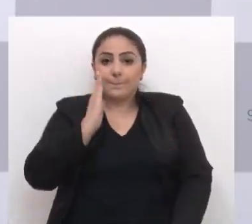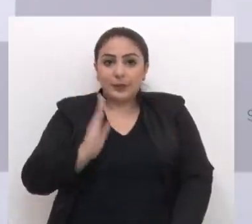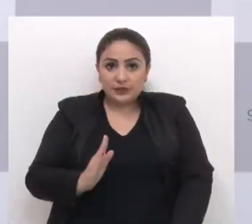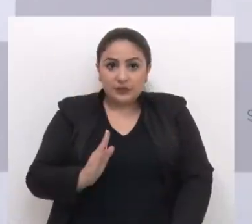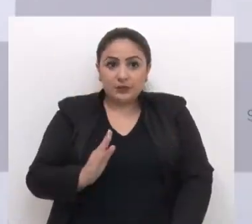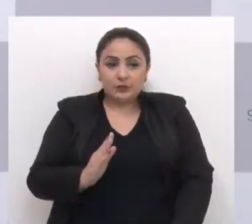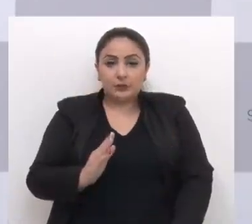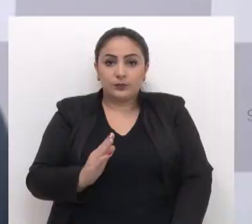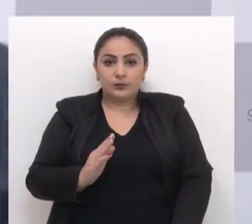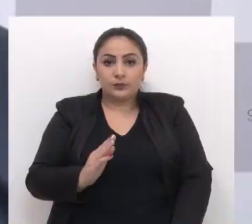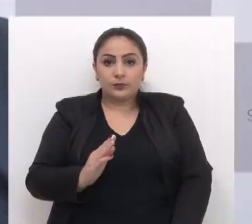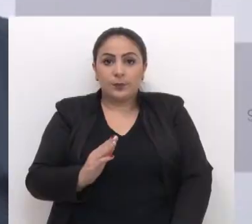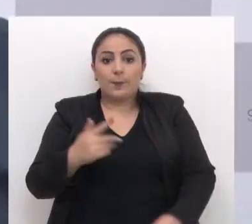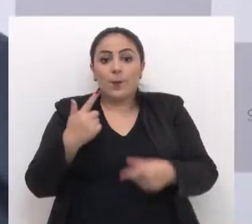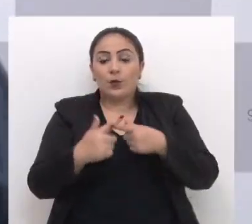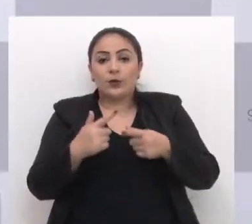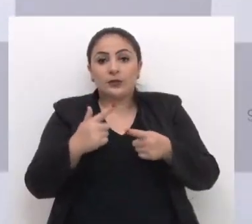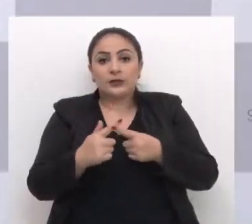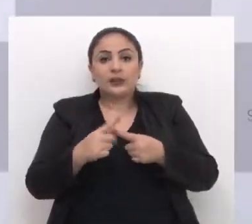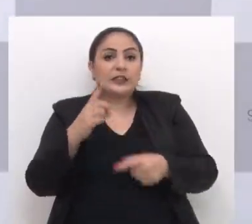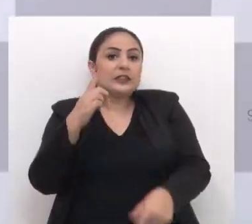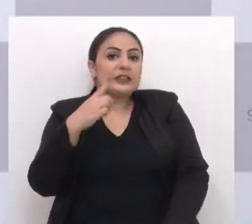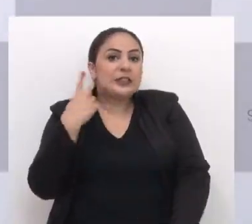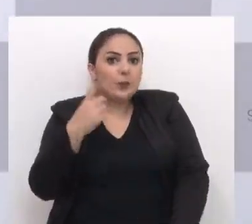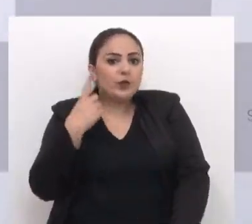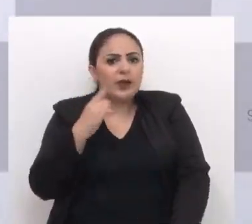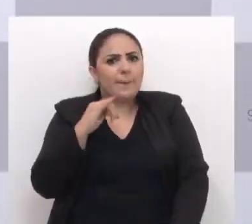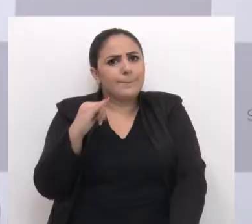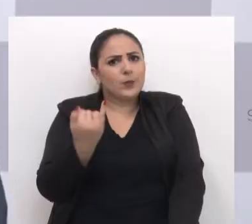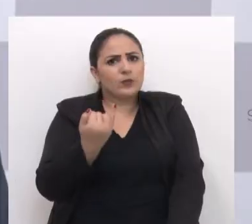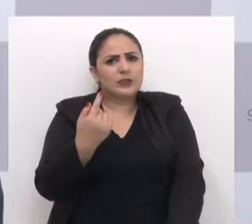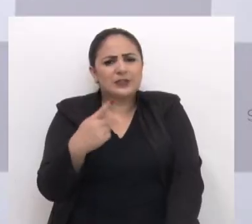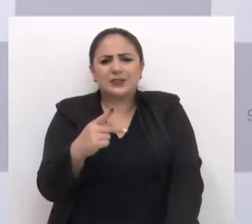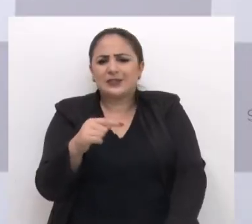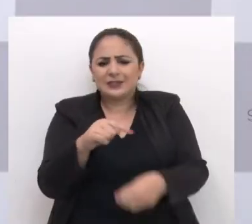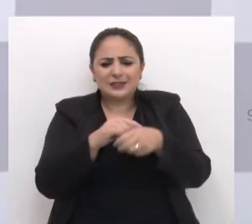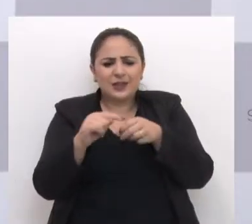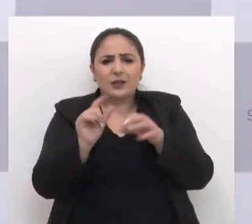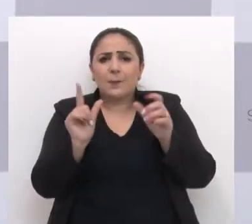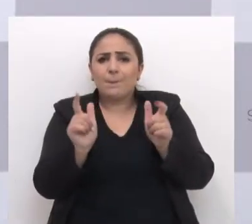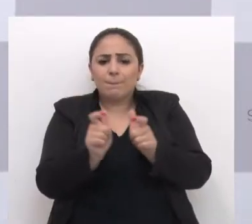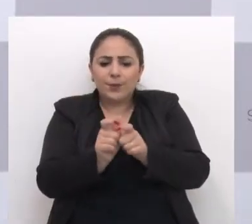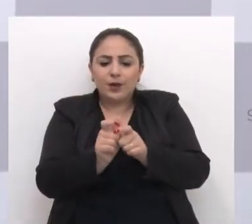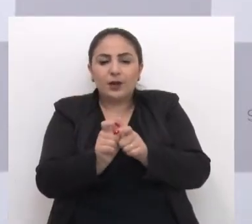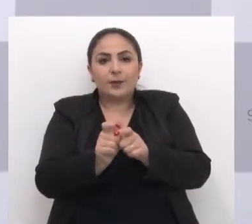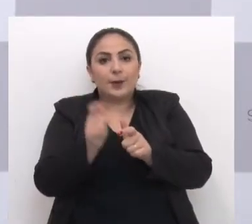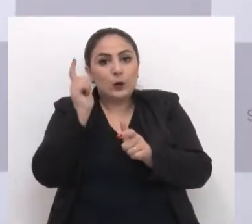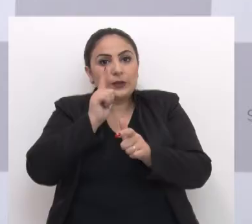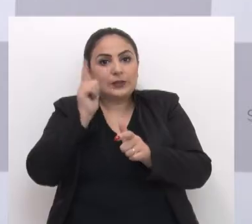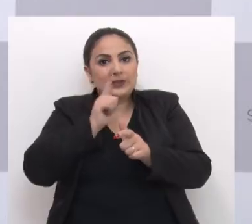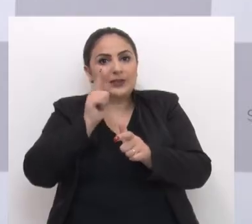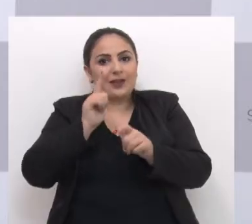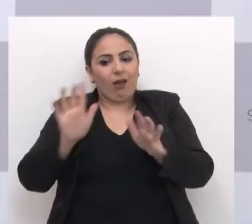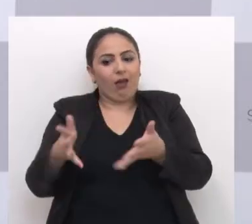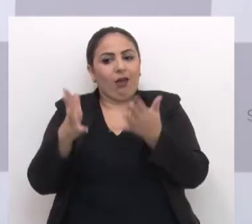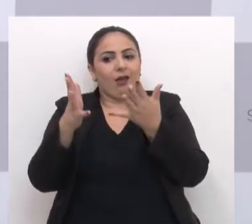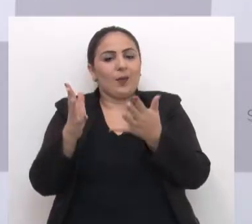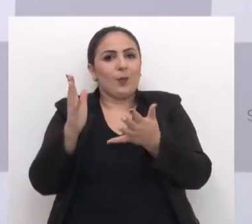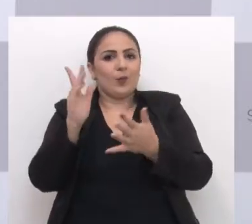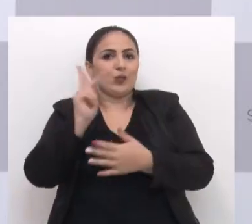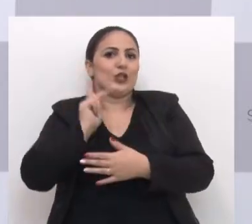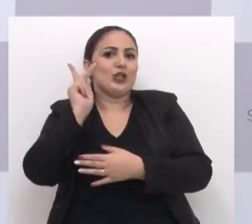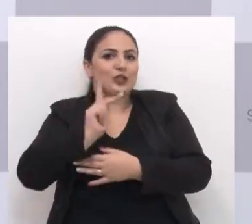Brasil através de deputados que se aproveitam dessas pequenas cidades, às vezes, para se promoverem